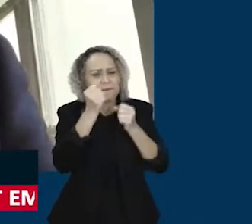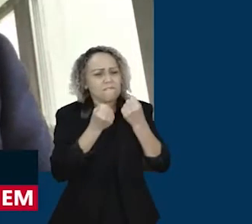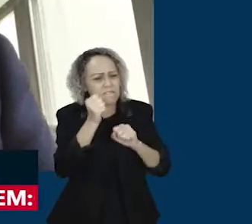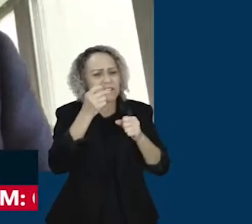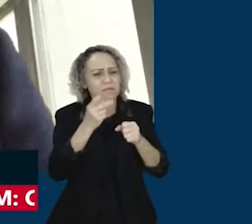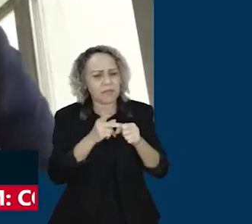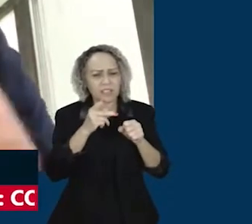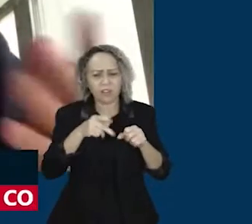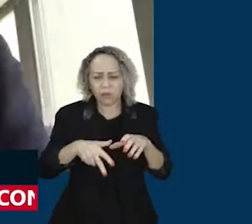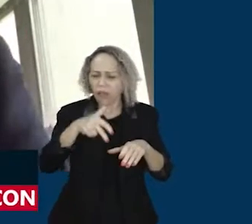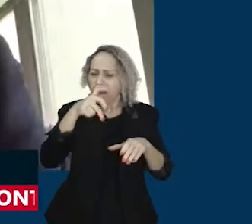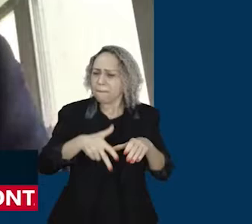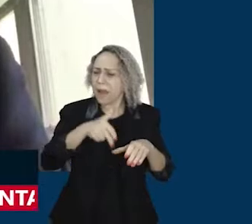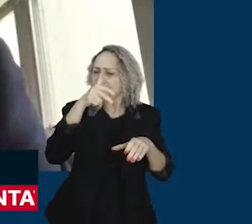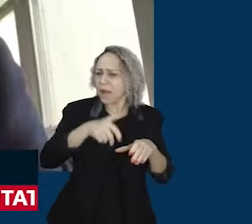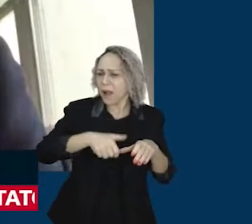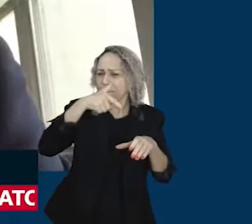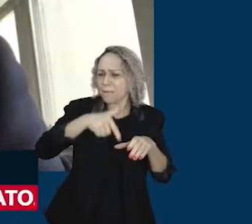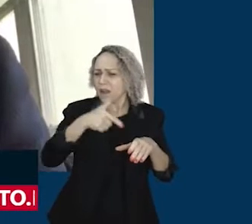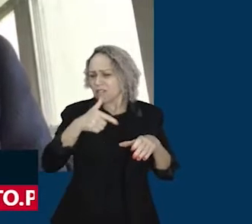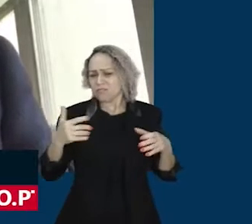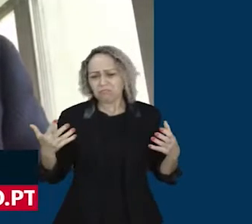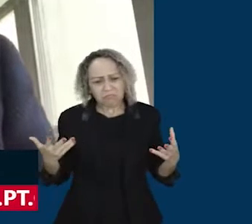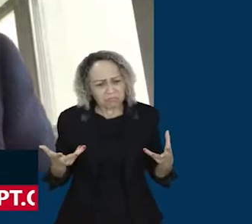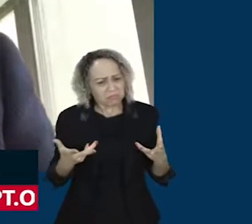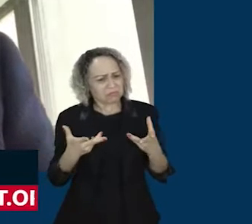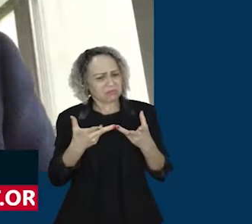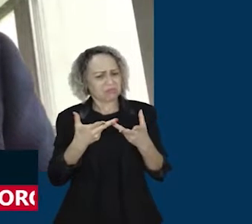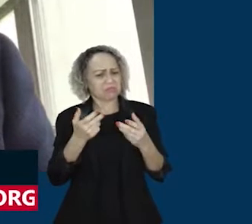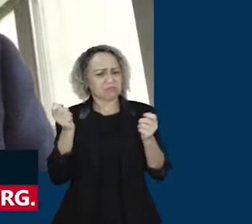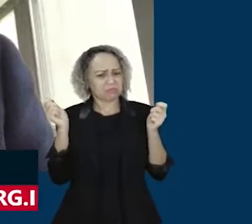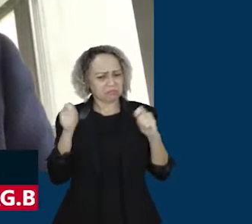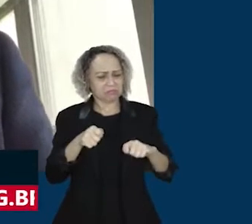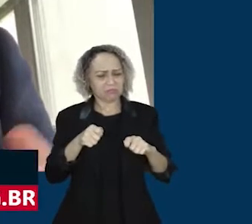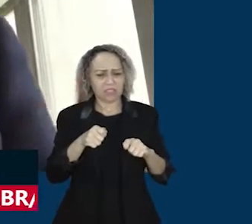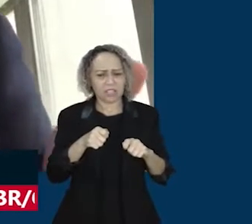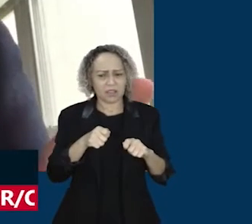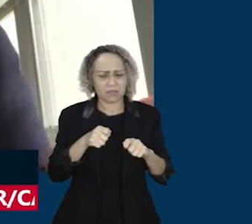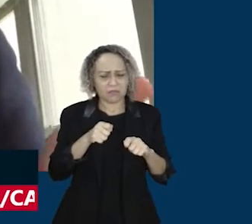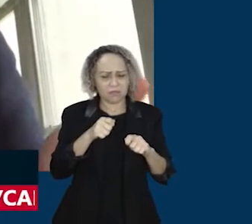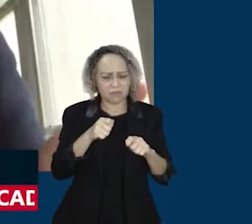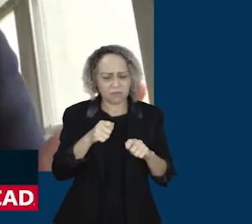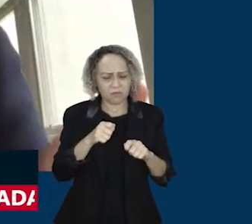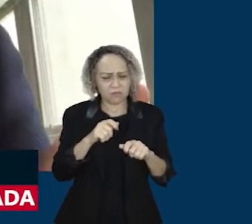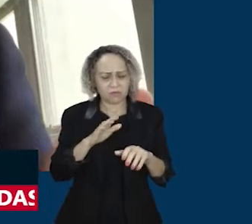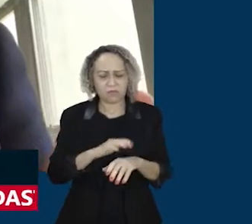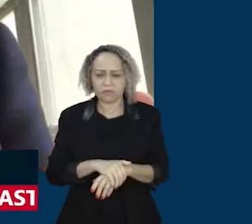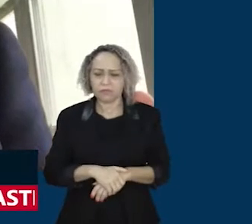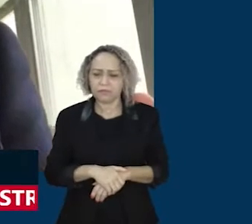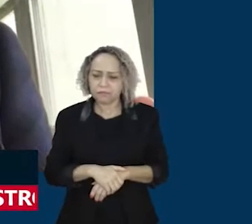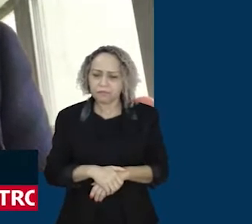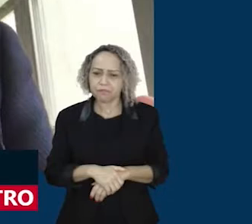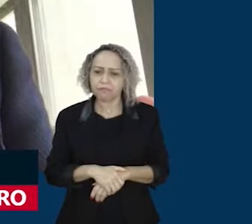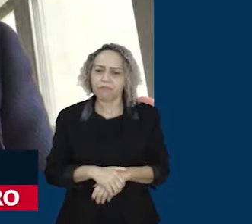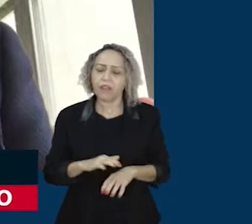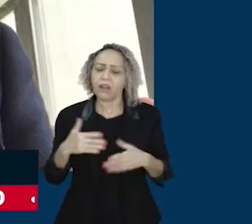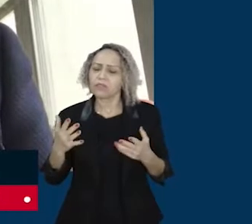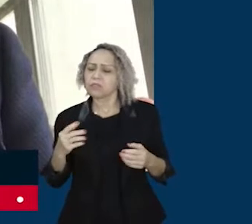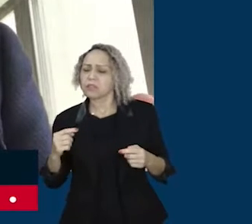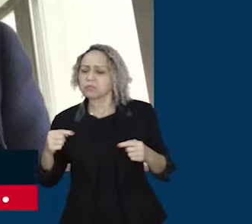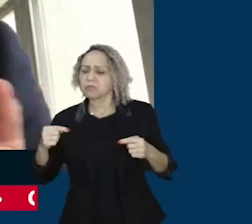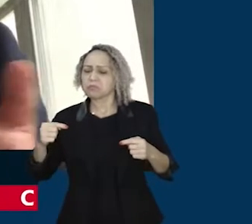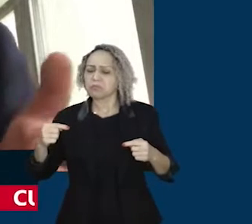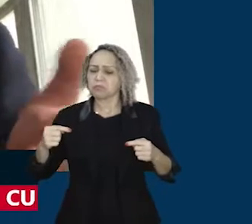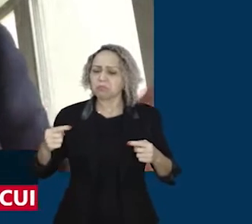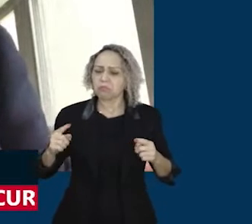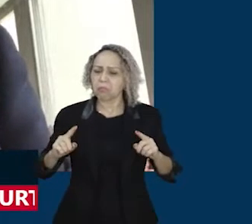do atendimento de qualquer derivado de petróleo a partir de refinarias nacionais. Se isso não for uma vantagem competitiva que a gente possa